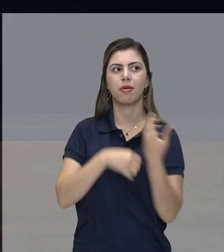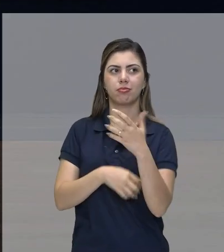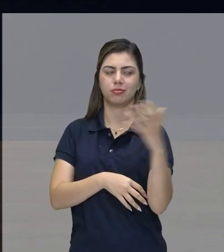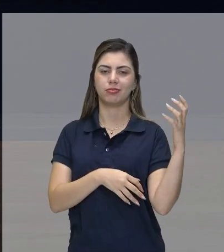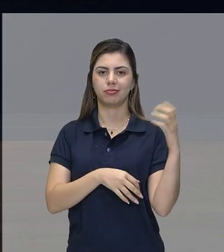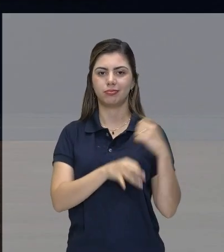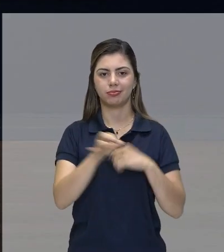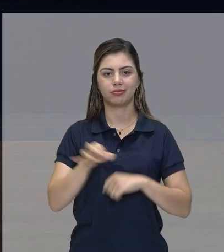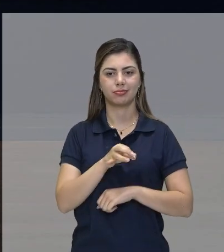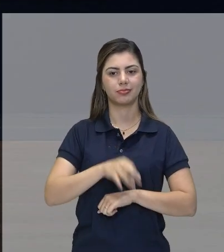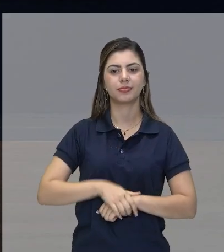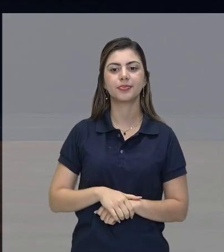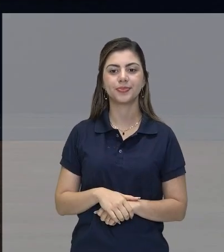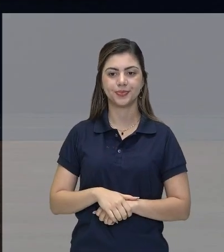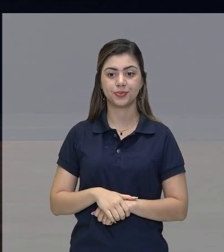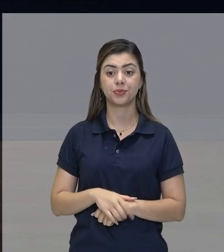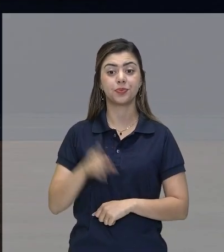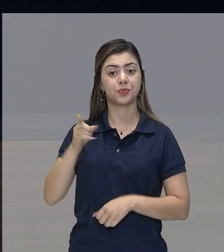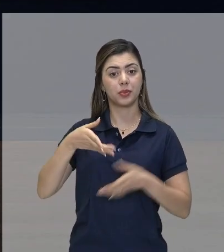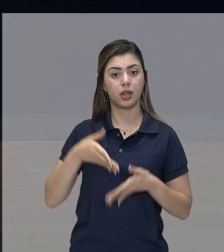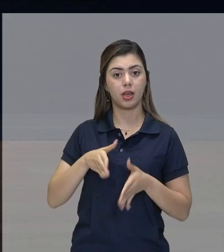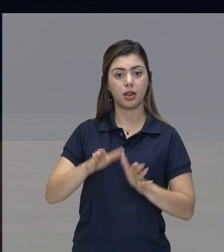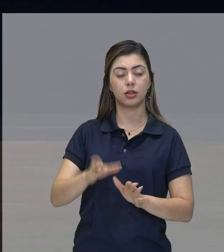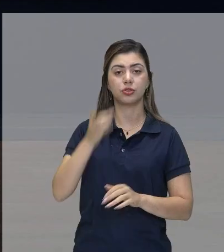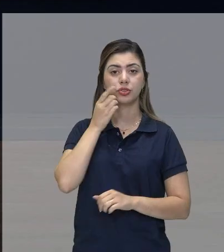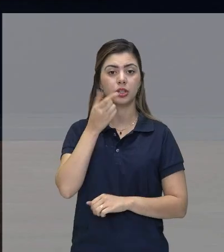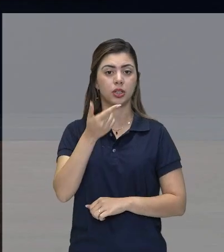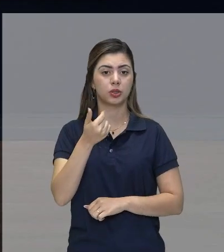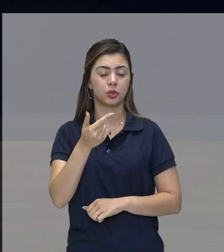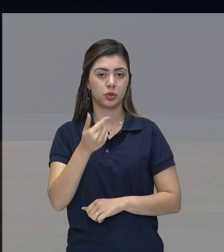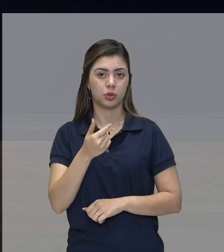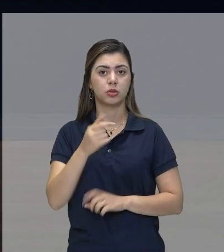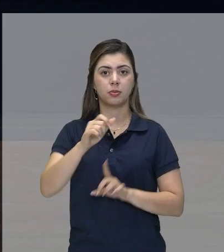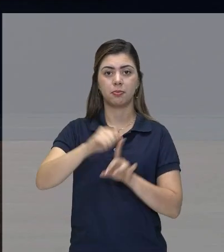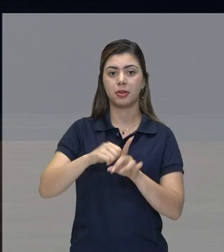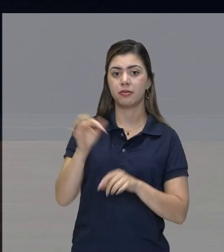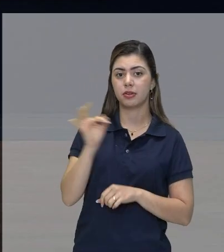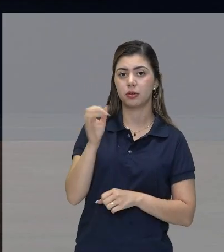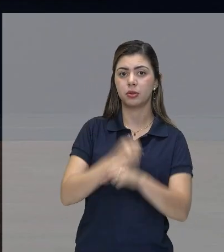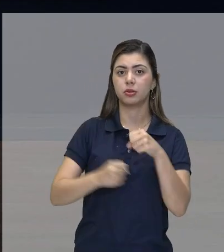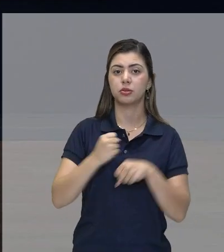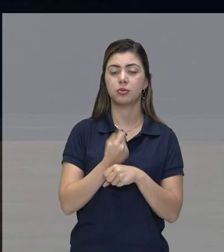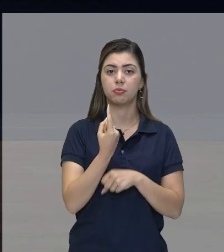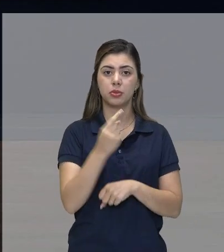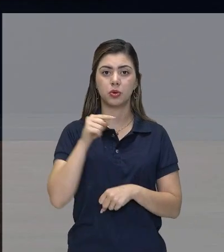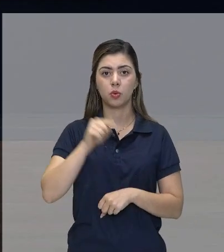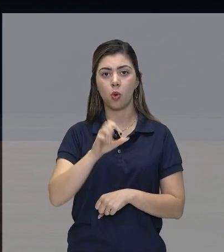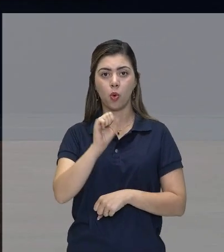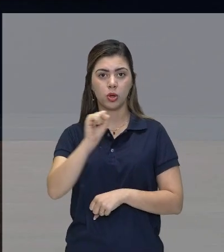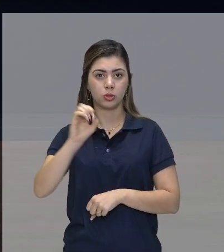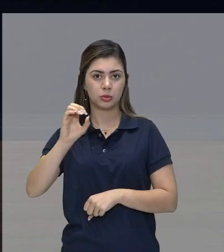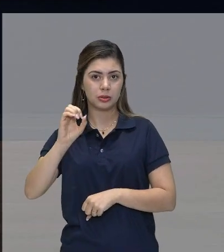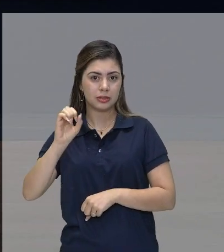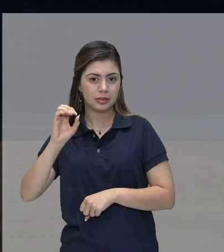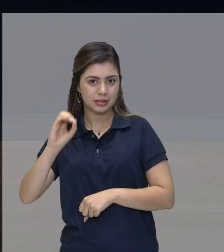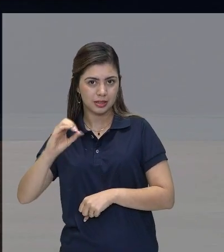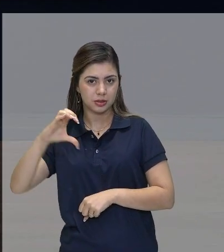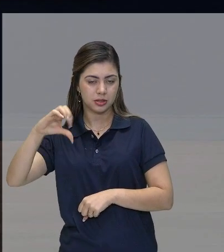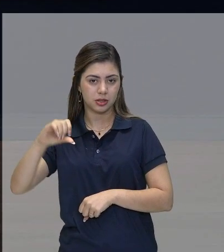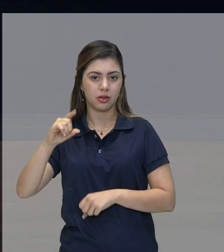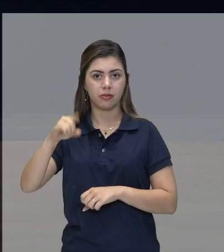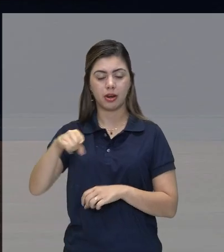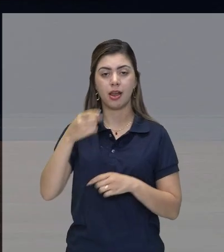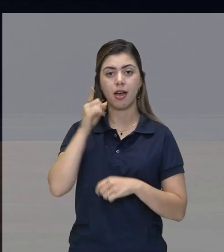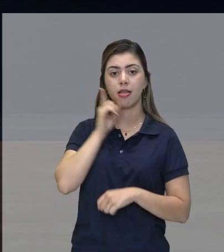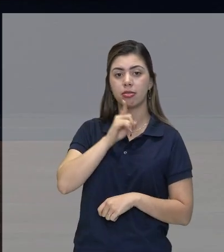Tá? Então, ele nasceu em 12 de fevereiro de 1809, na Inglaterra. Ele estudou